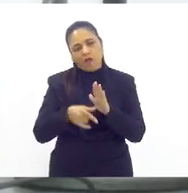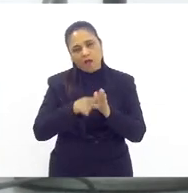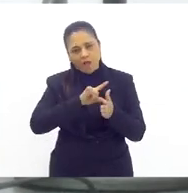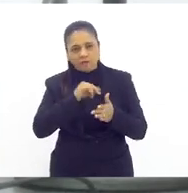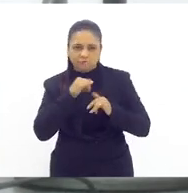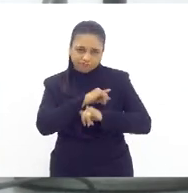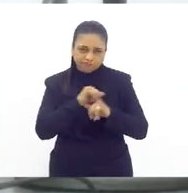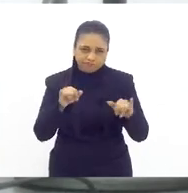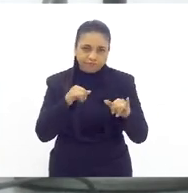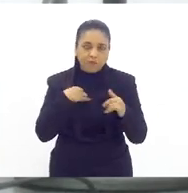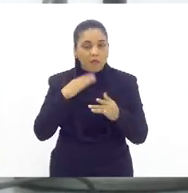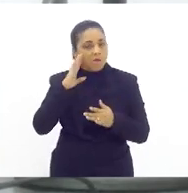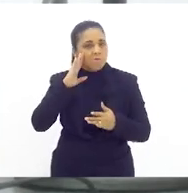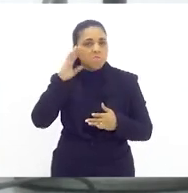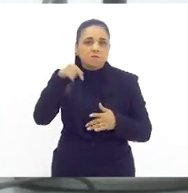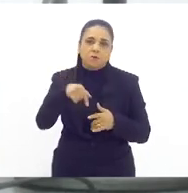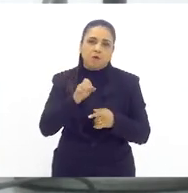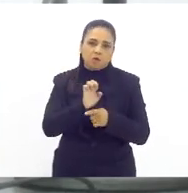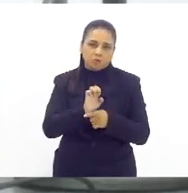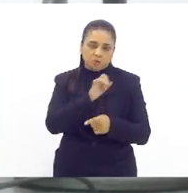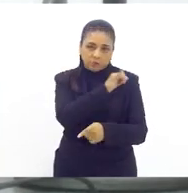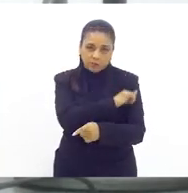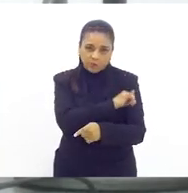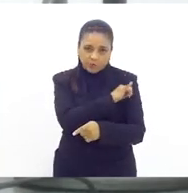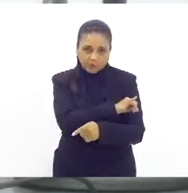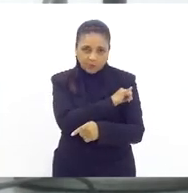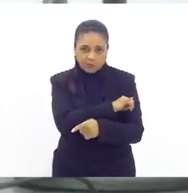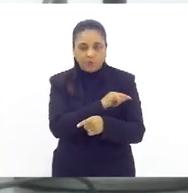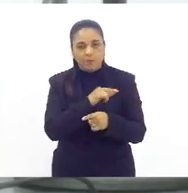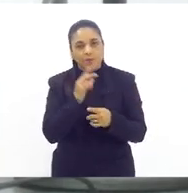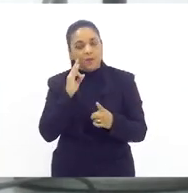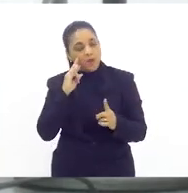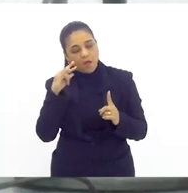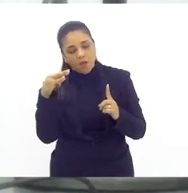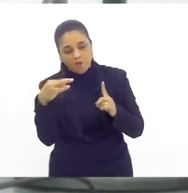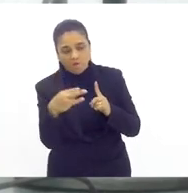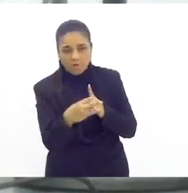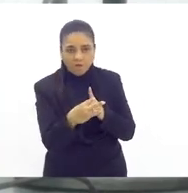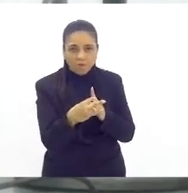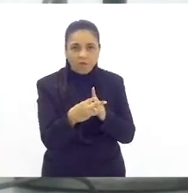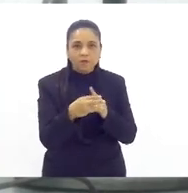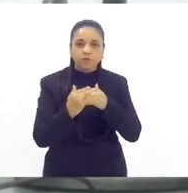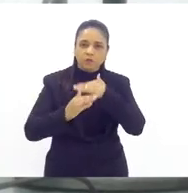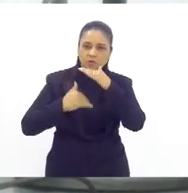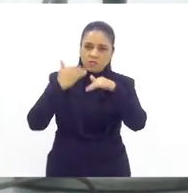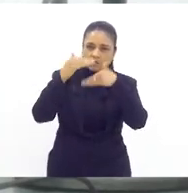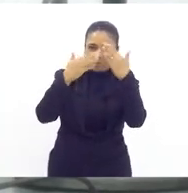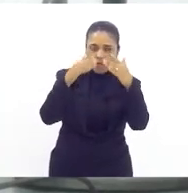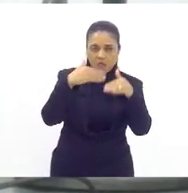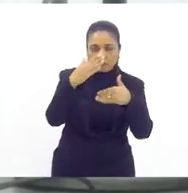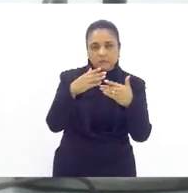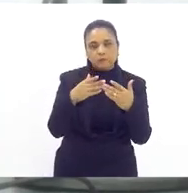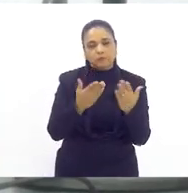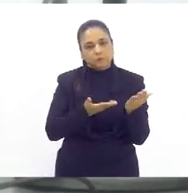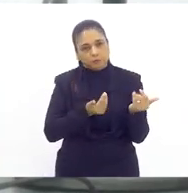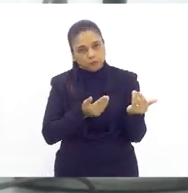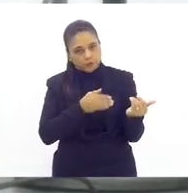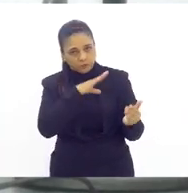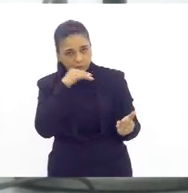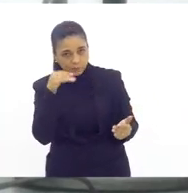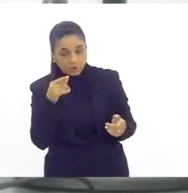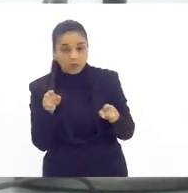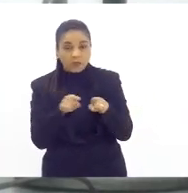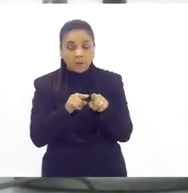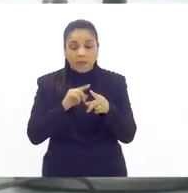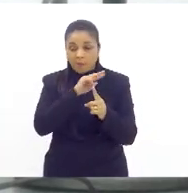introdução essencial para o estado do Rio de Janeiro tanto do ponto de vista do crescimento individual dos adolescente mas também do